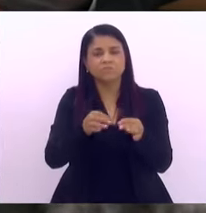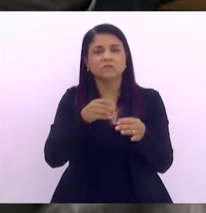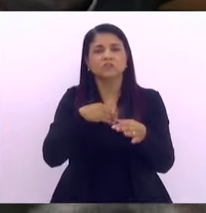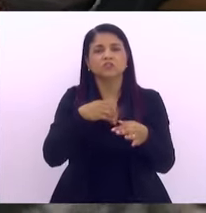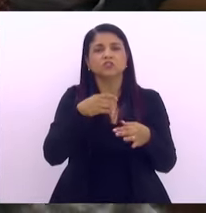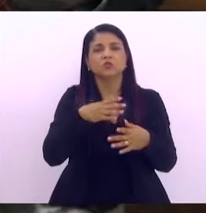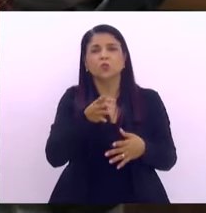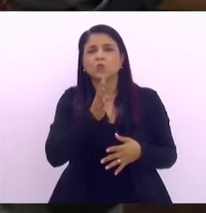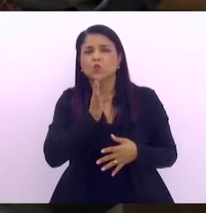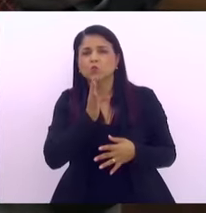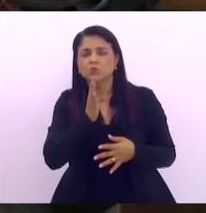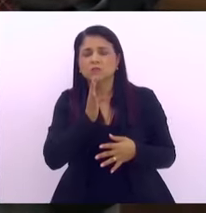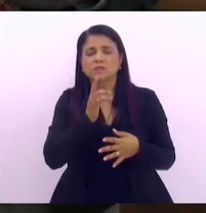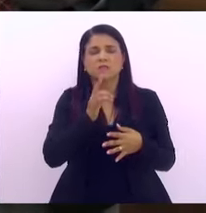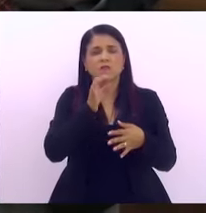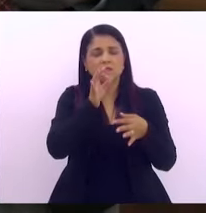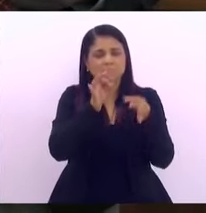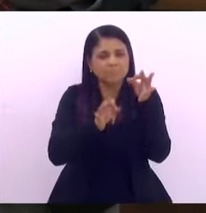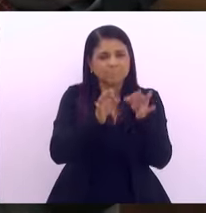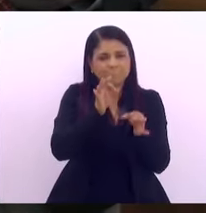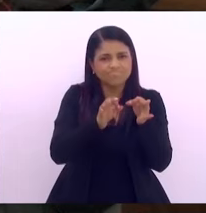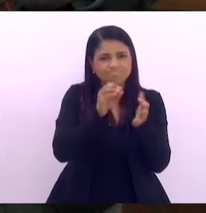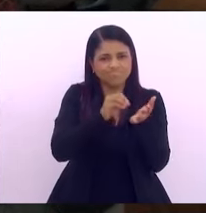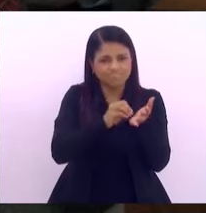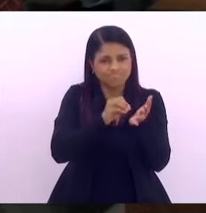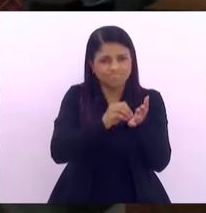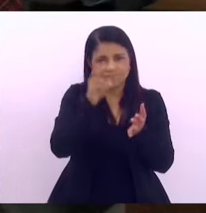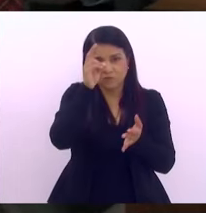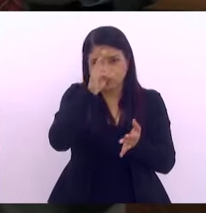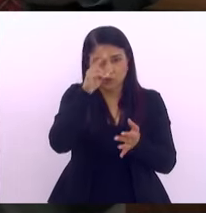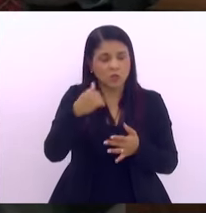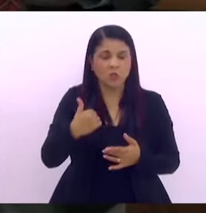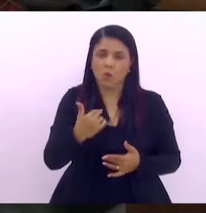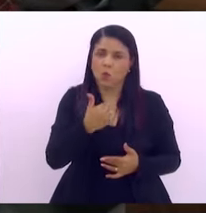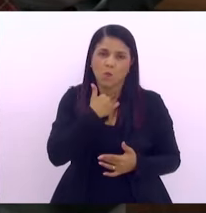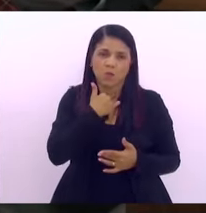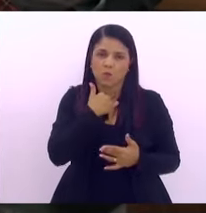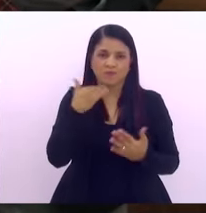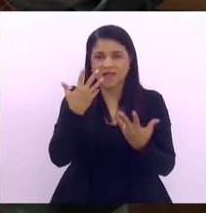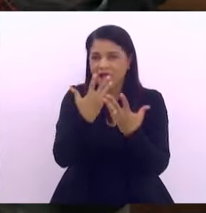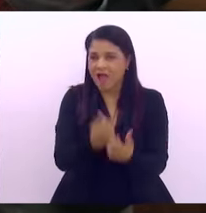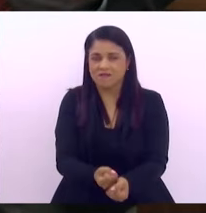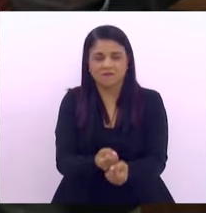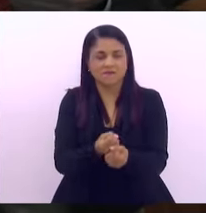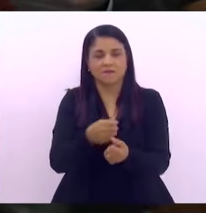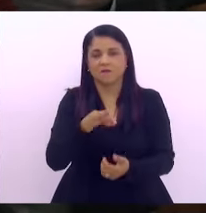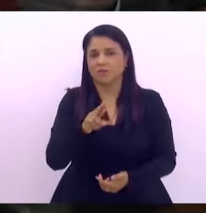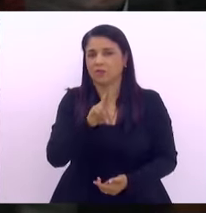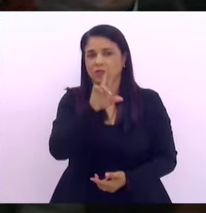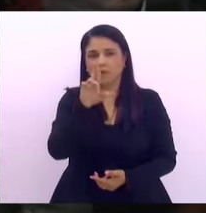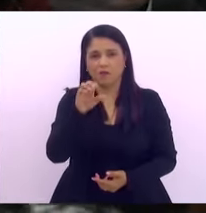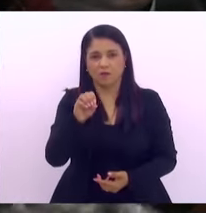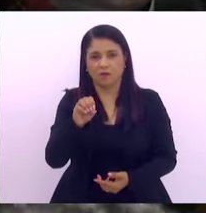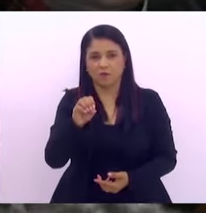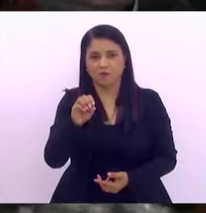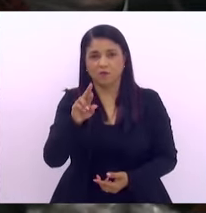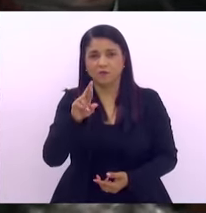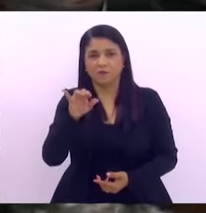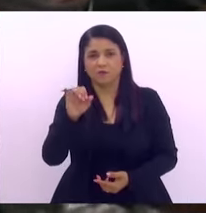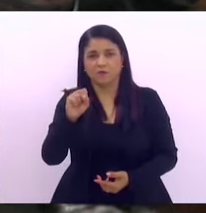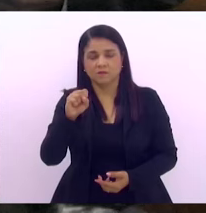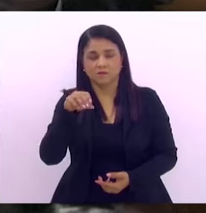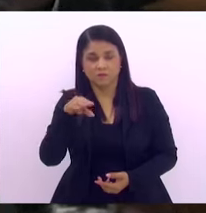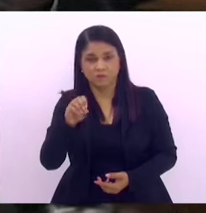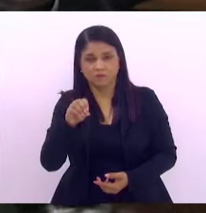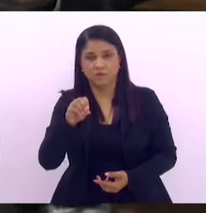injustiças históricas, mas não podemos compactuar com o terrorismo, de forma alguma. O governo brasileiro teve uma